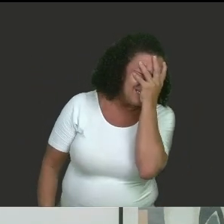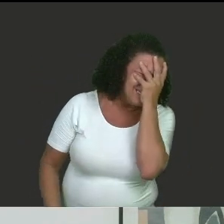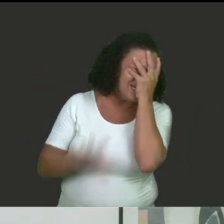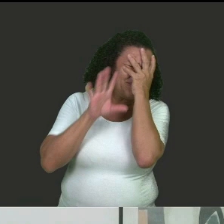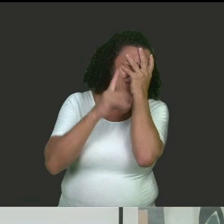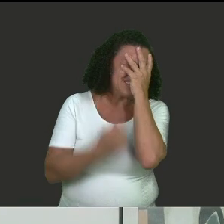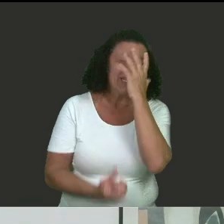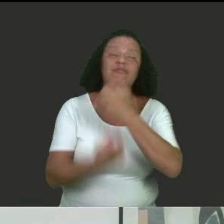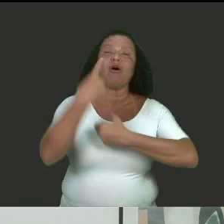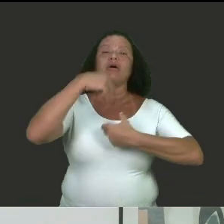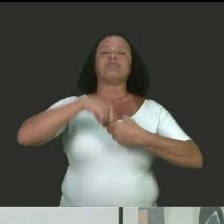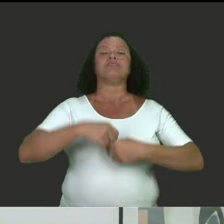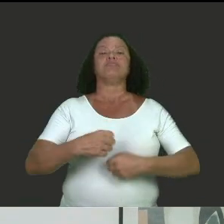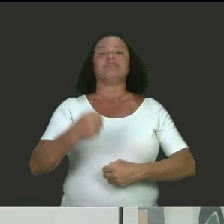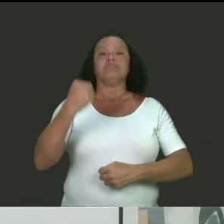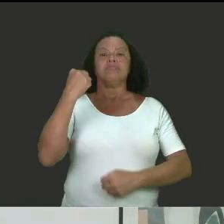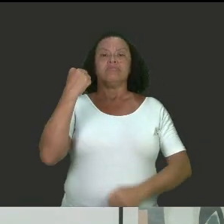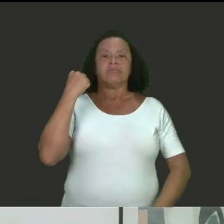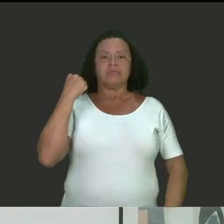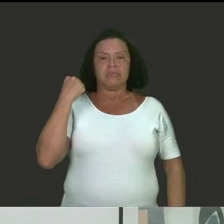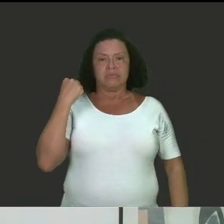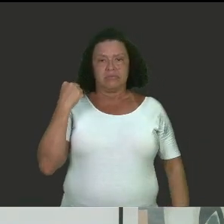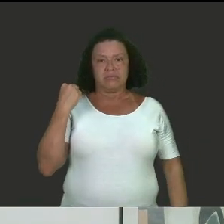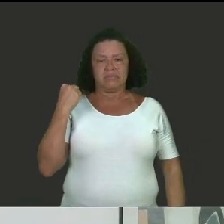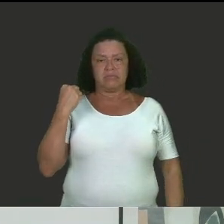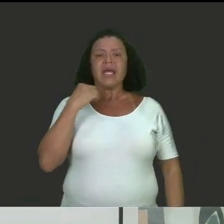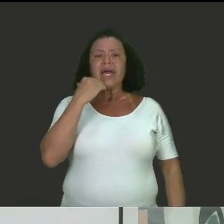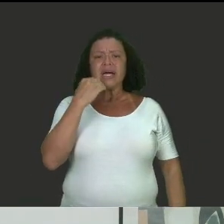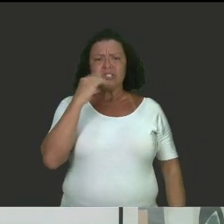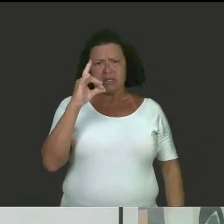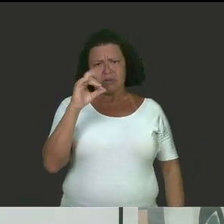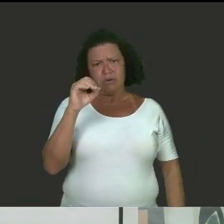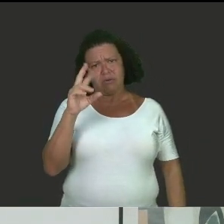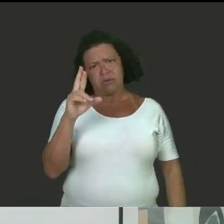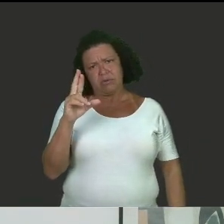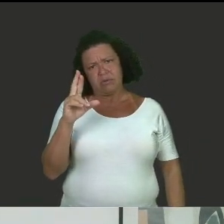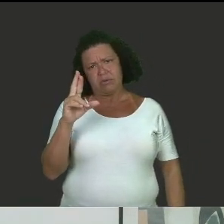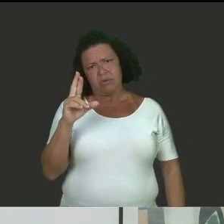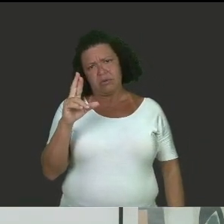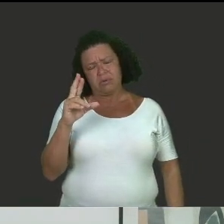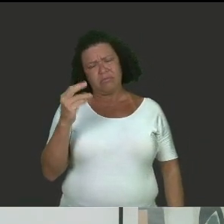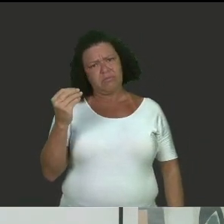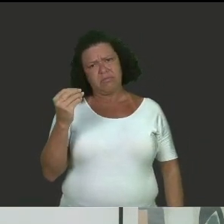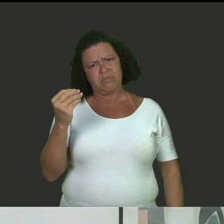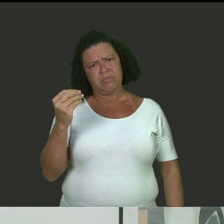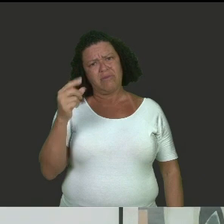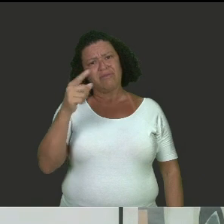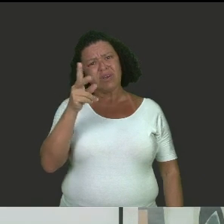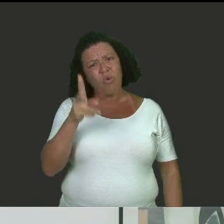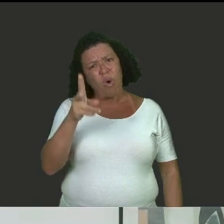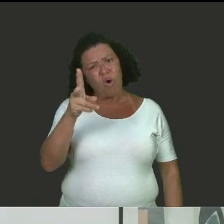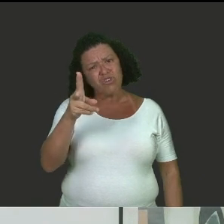estado original, de que adiantou essa dor? Para que a gente foi submetido a isso se a gente não